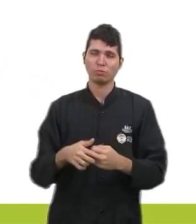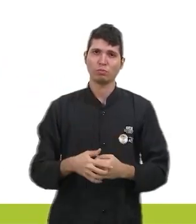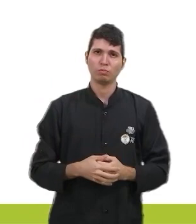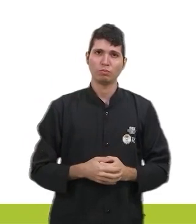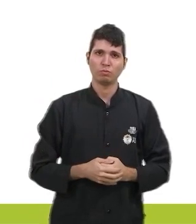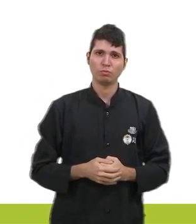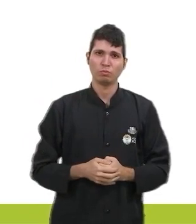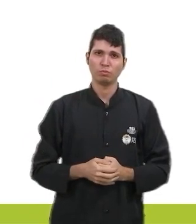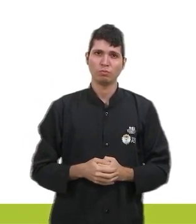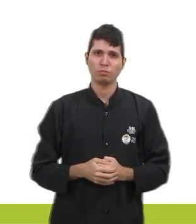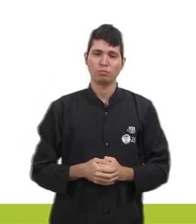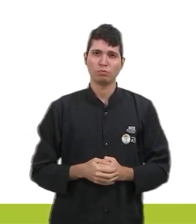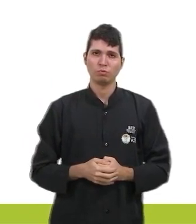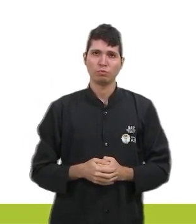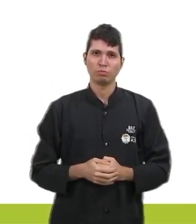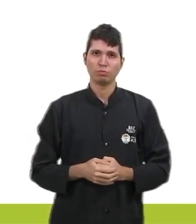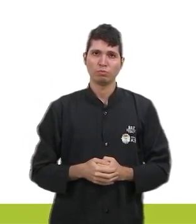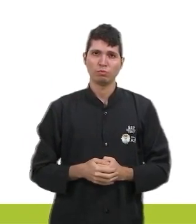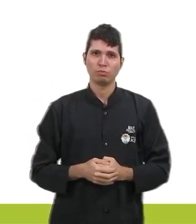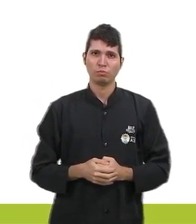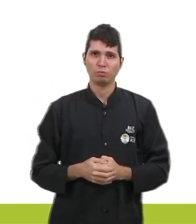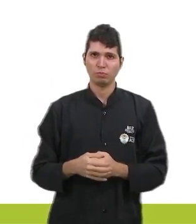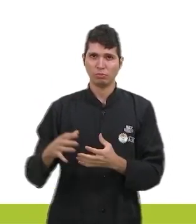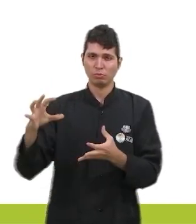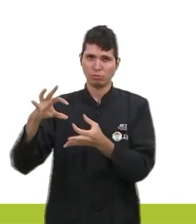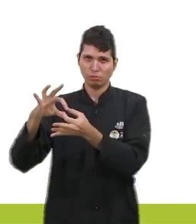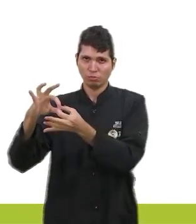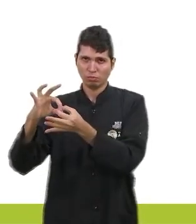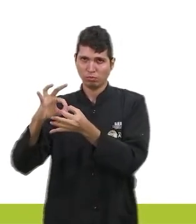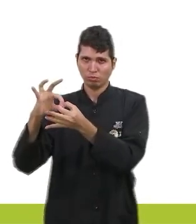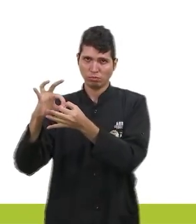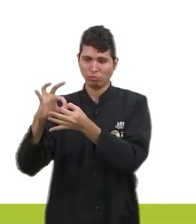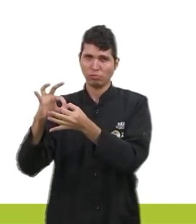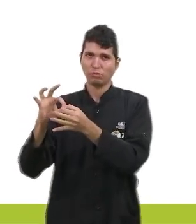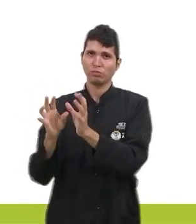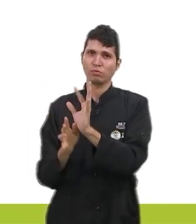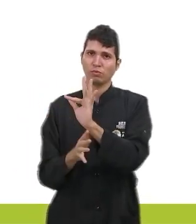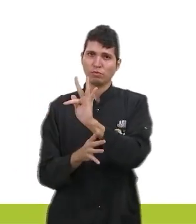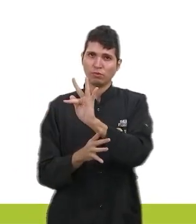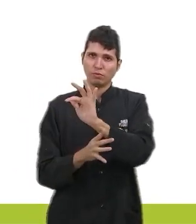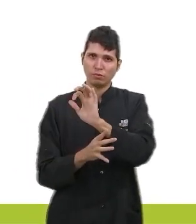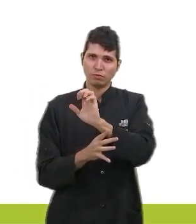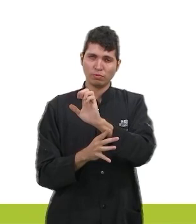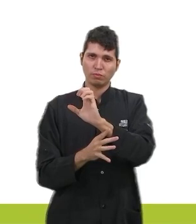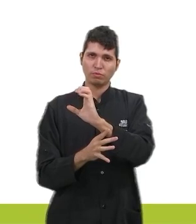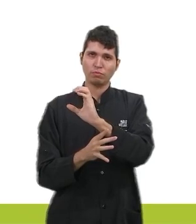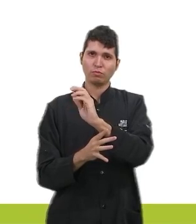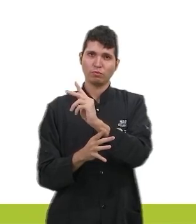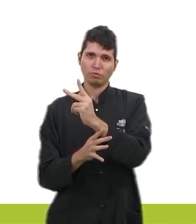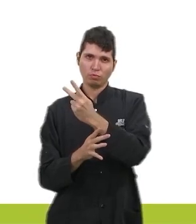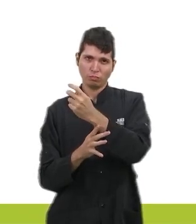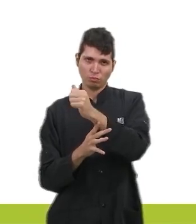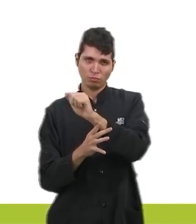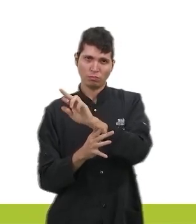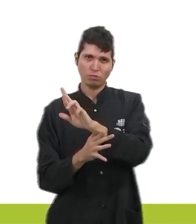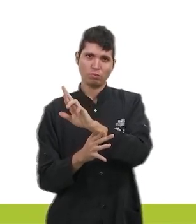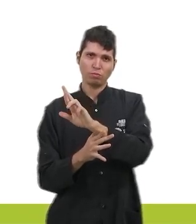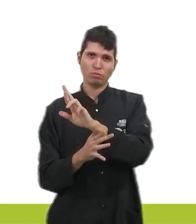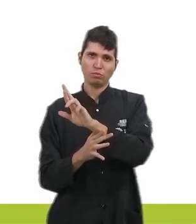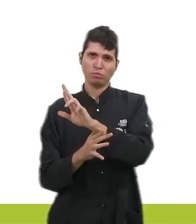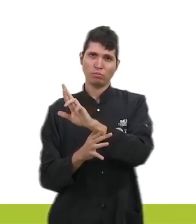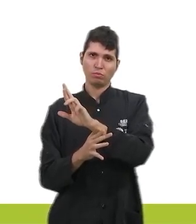primeiro e quem é o último, porque eles se uniram e fecharam aí esse ciclo, cadeia fechada.